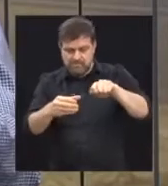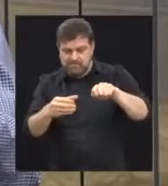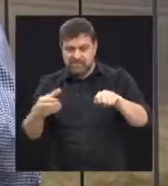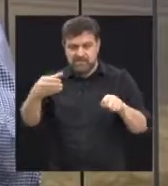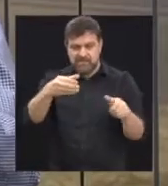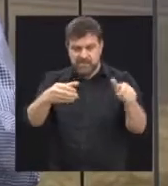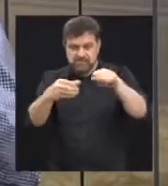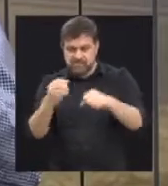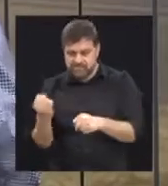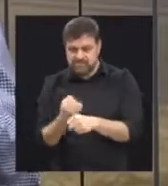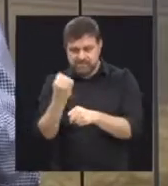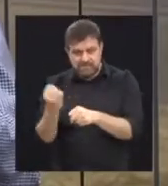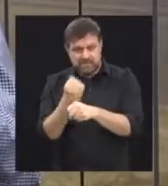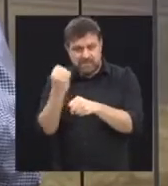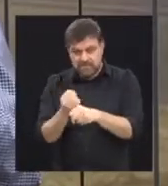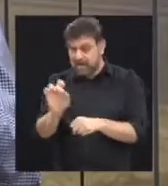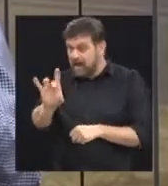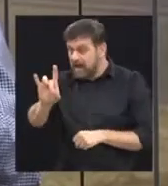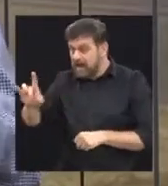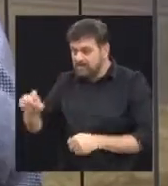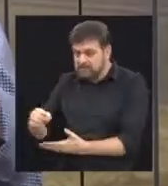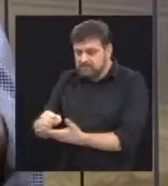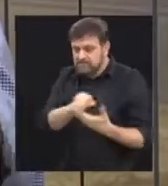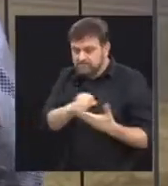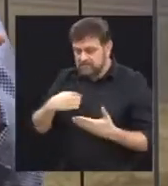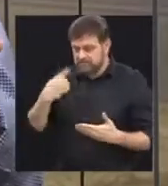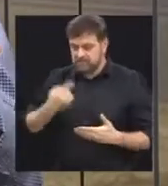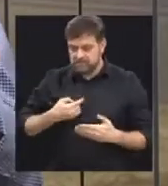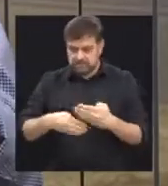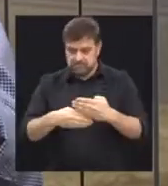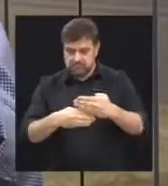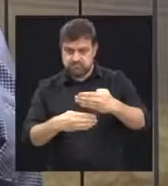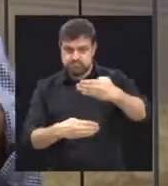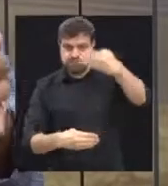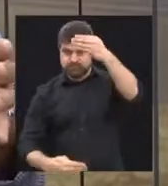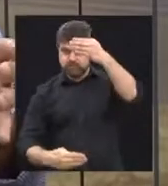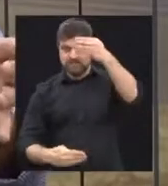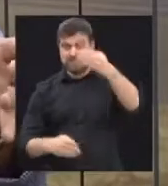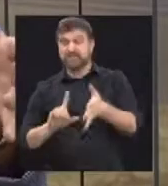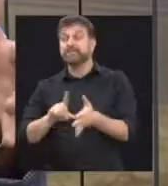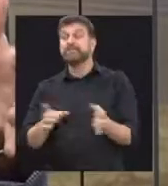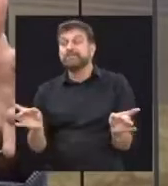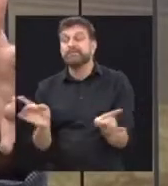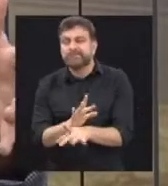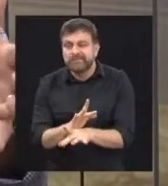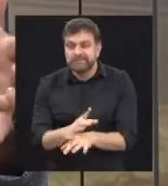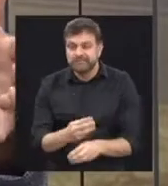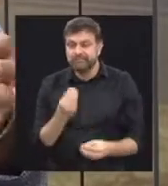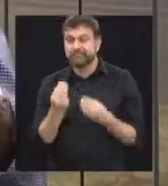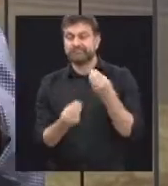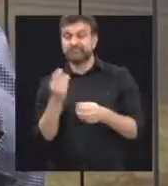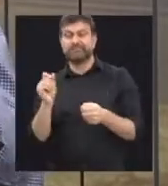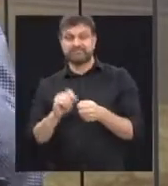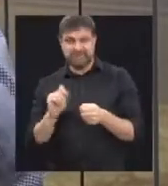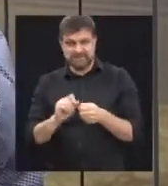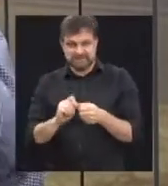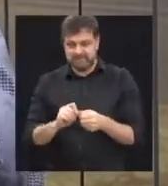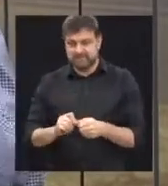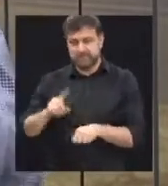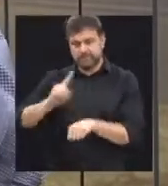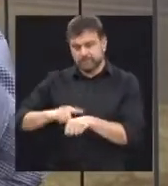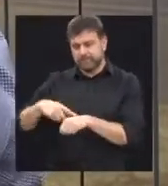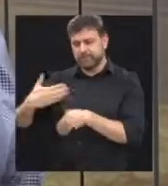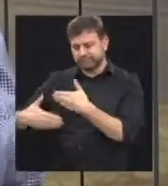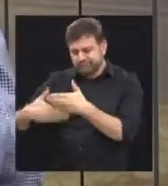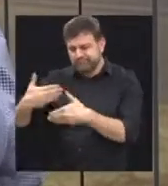meio milheiro, o outro dava 1 milheiro. Então, nós construímos todas as paredes, mas acabou. E daí, o que a gente vai fazer com isso? Ao longo do